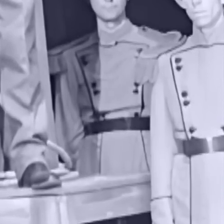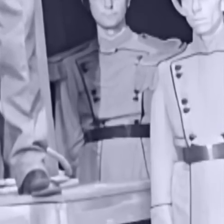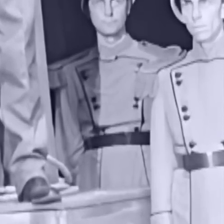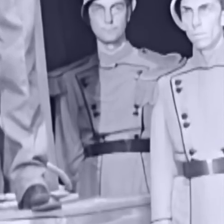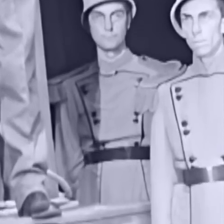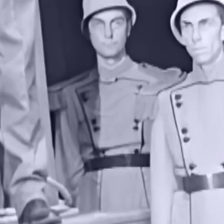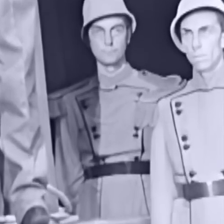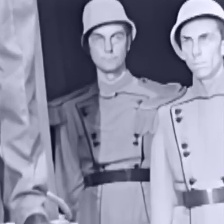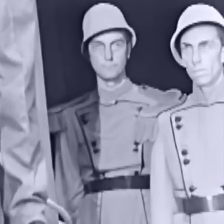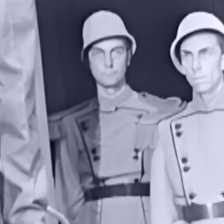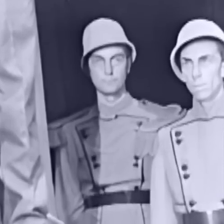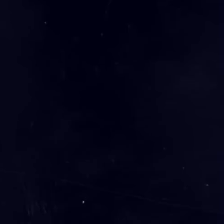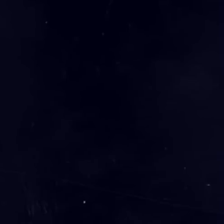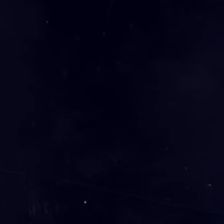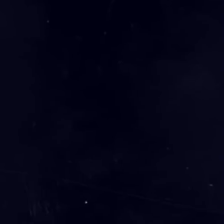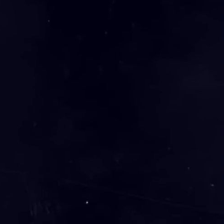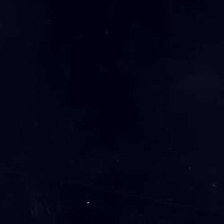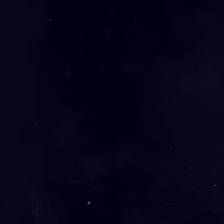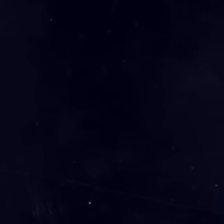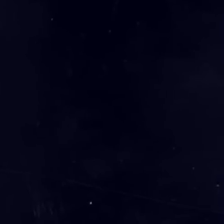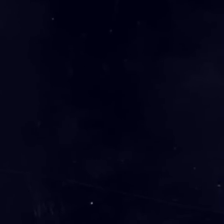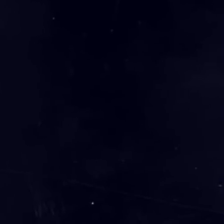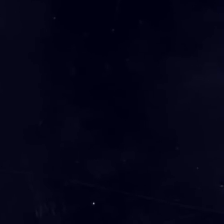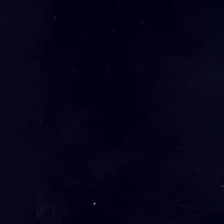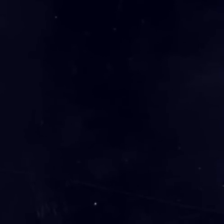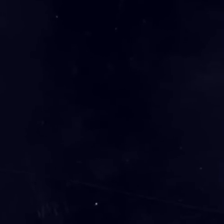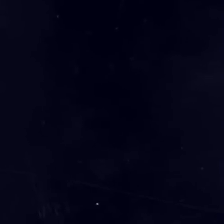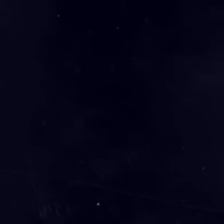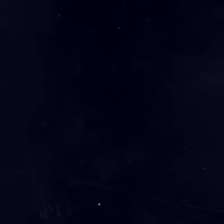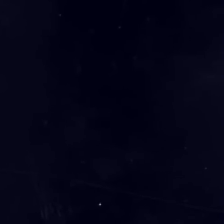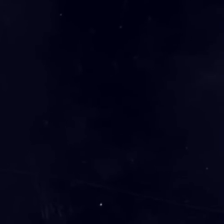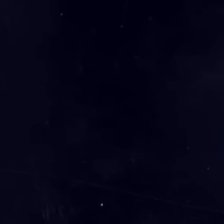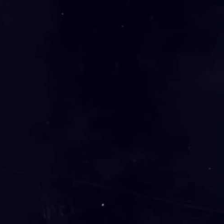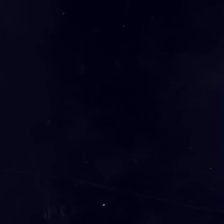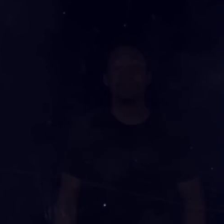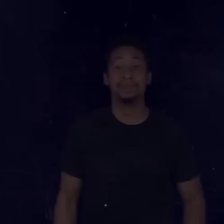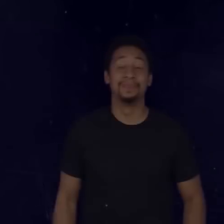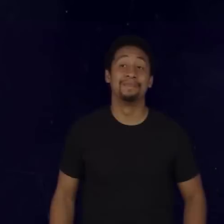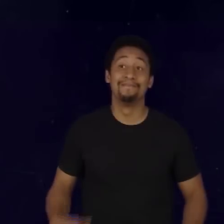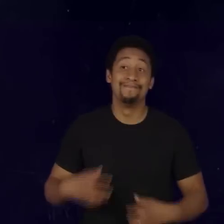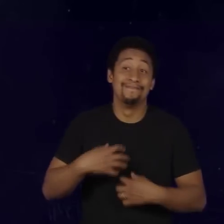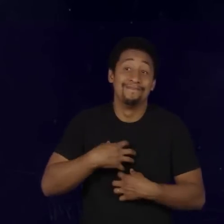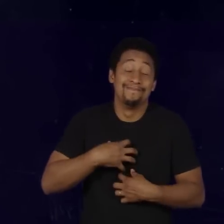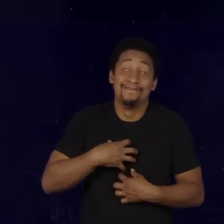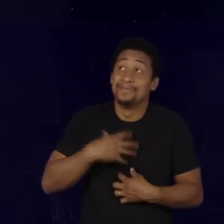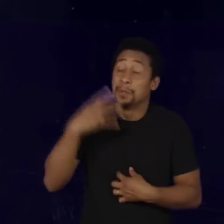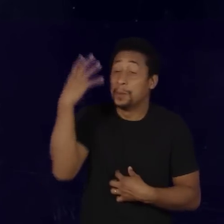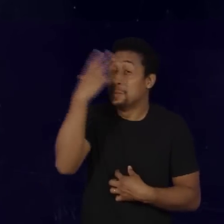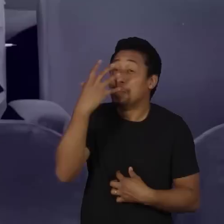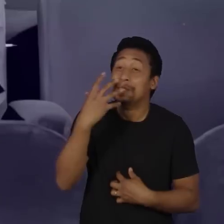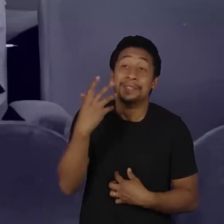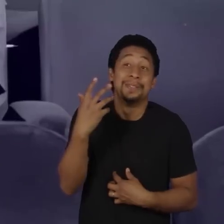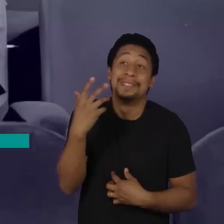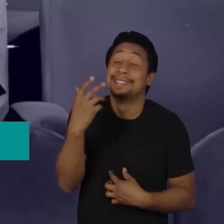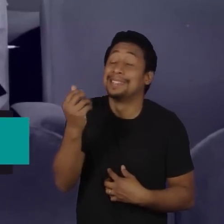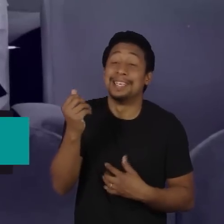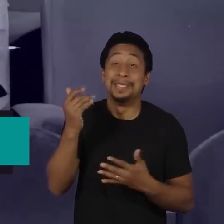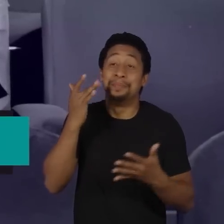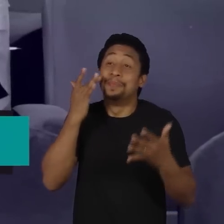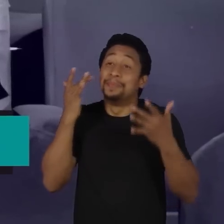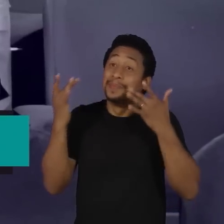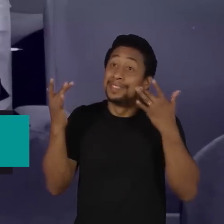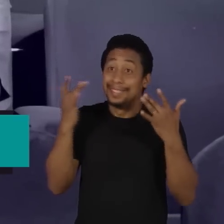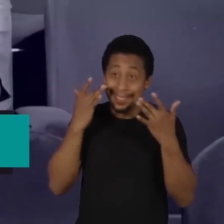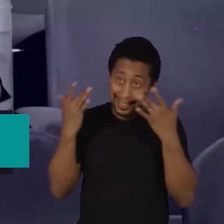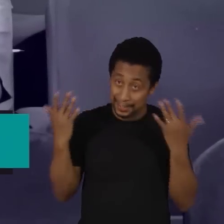rat, als ob man Ihnen eine extra Wurst gebraten hätte. Eu fiquei apaixonada pela peça. E quando